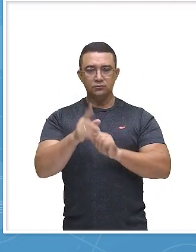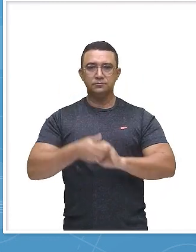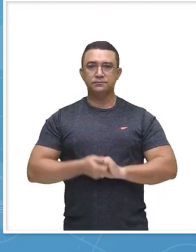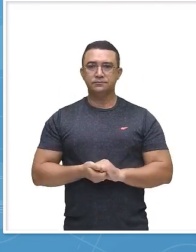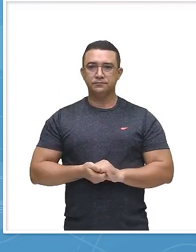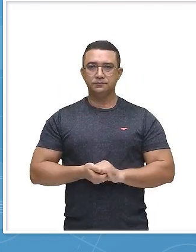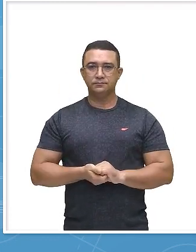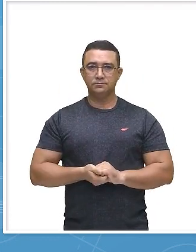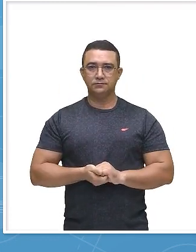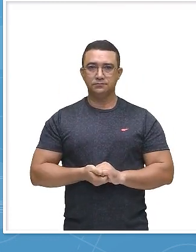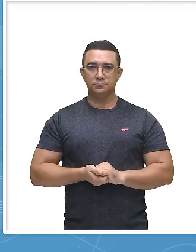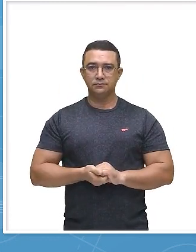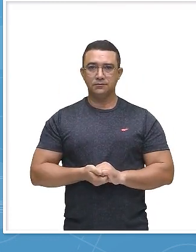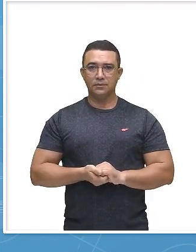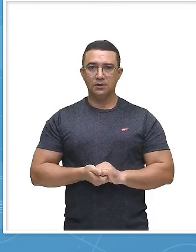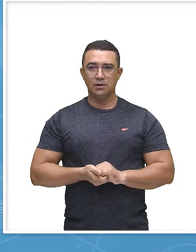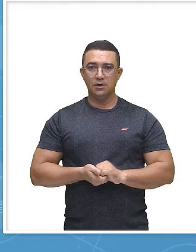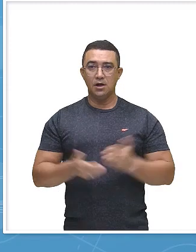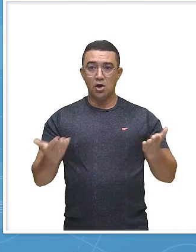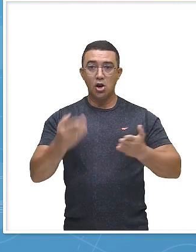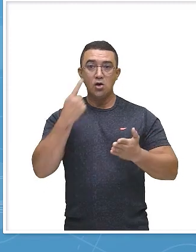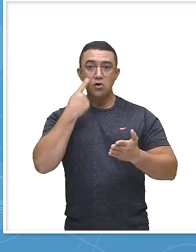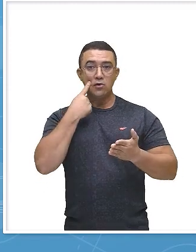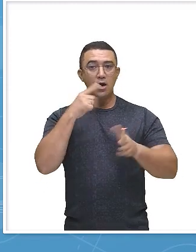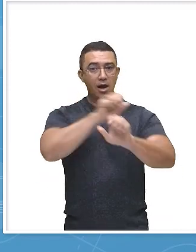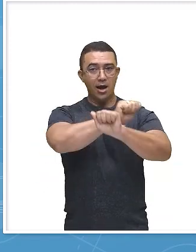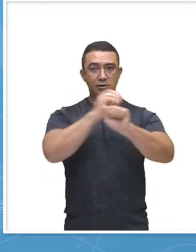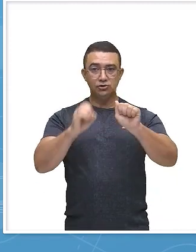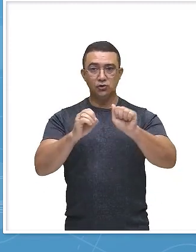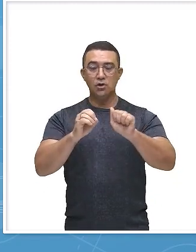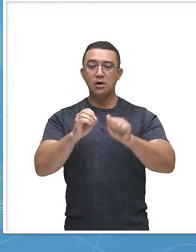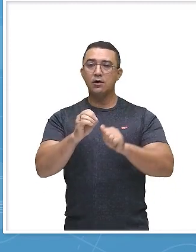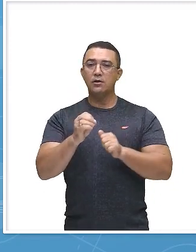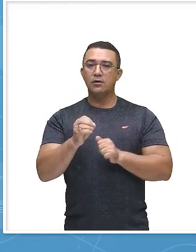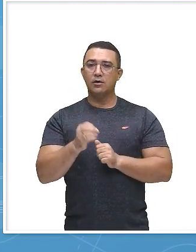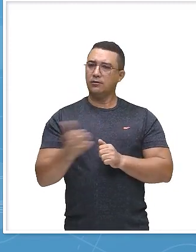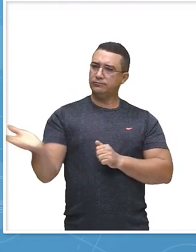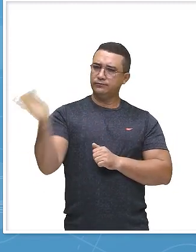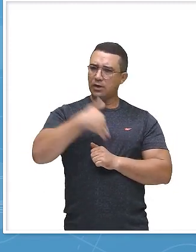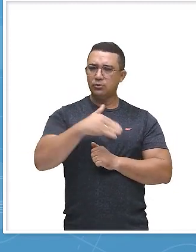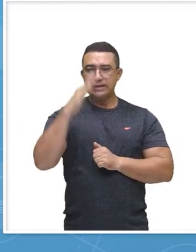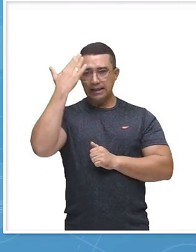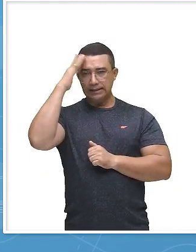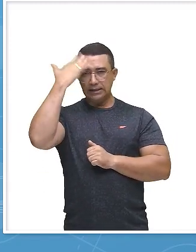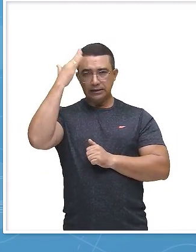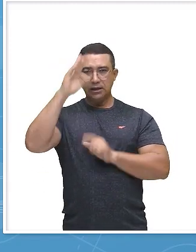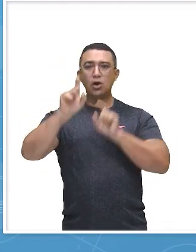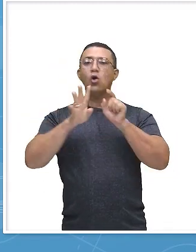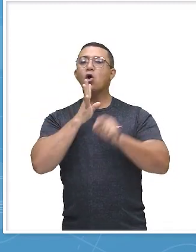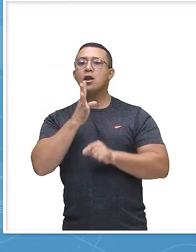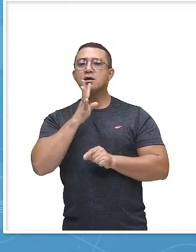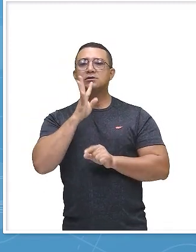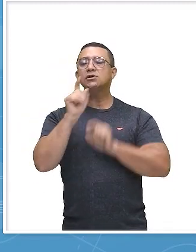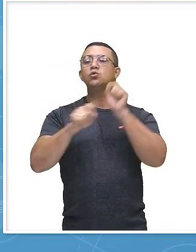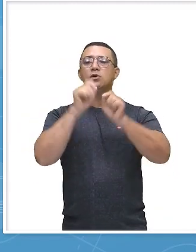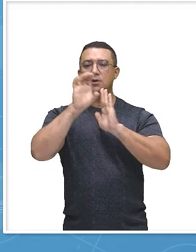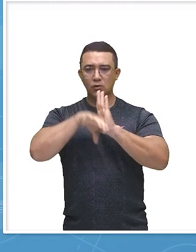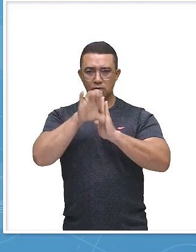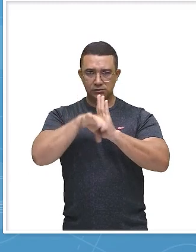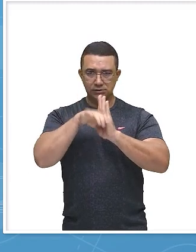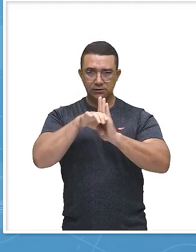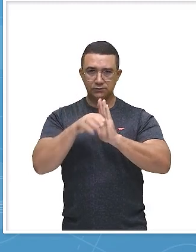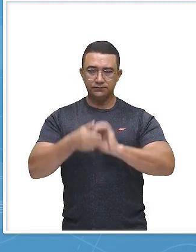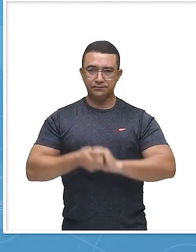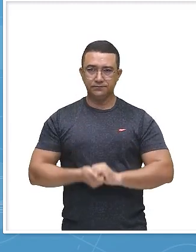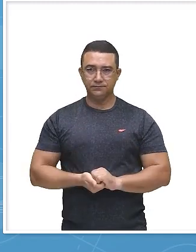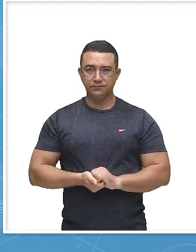viu no texto os artigos, vamos compreendê-lo, vamos conhecer o conceito, a definição do que é